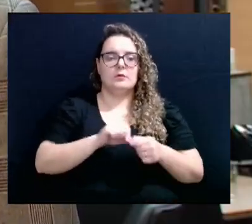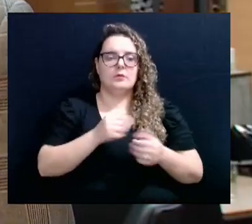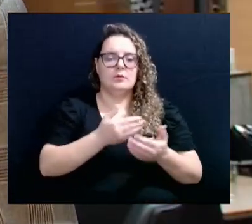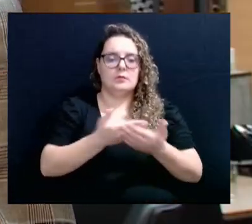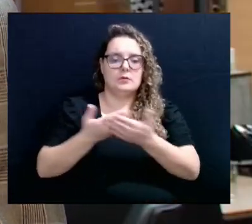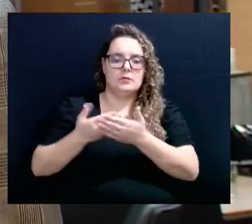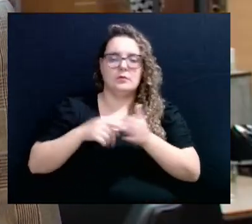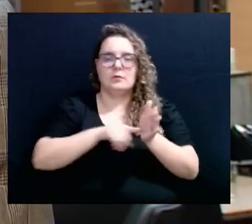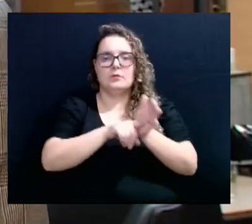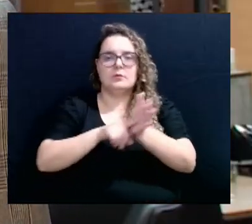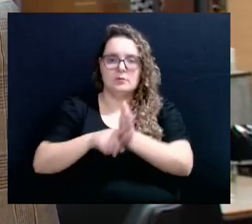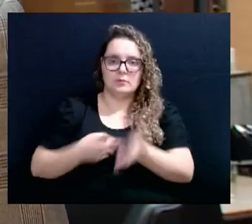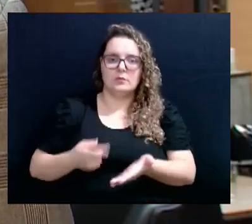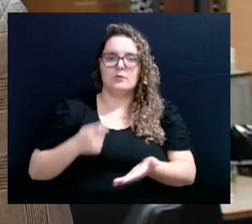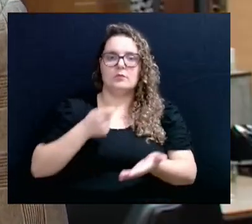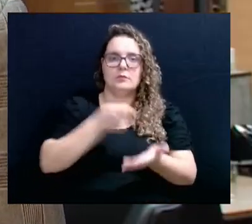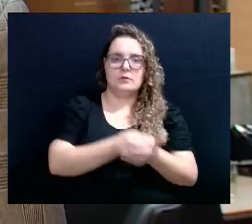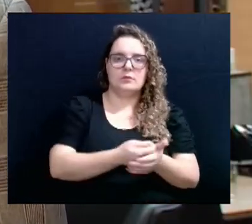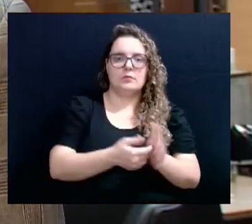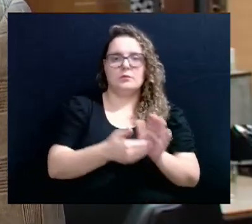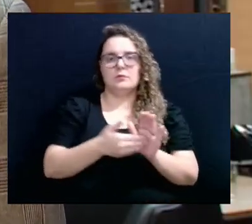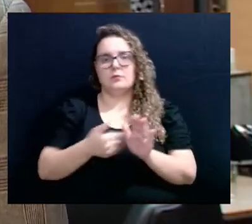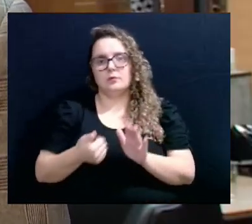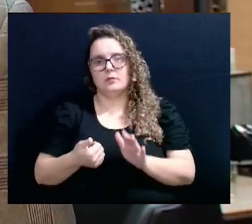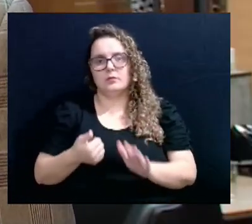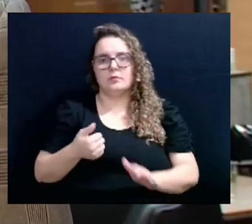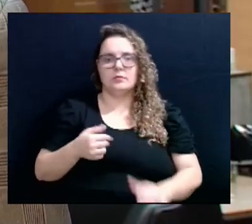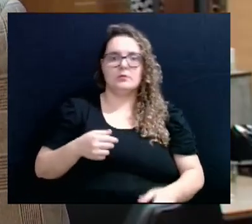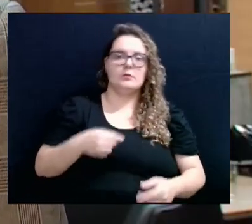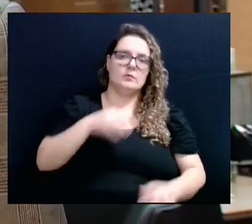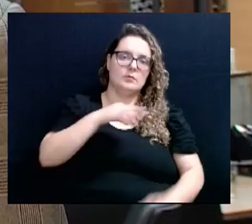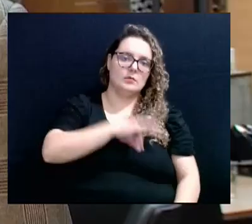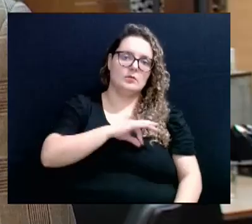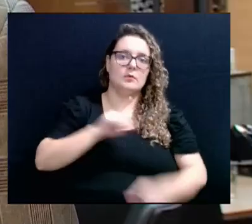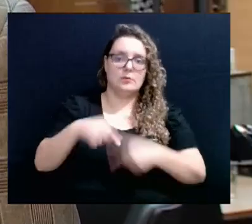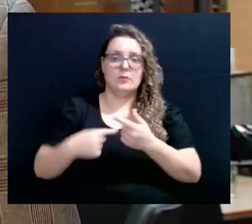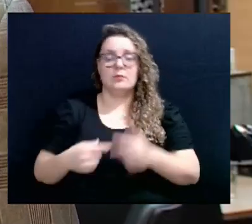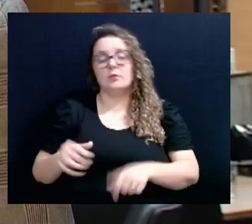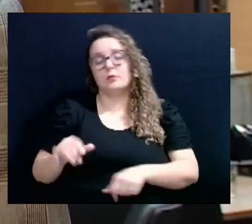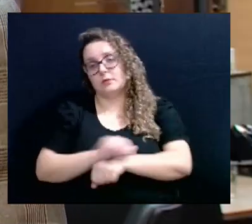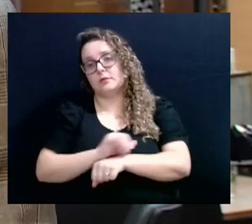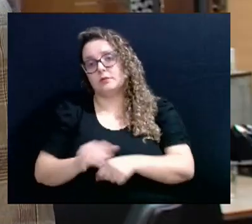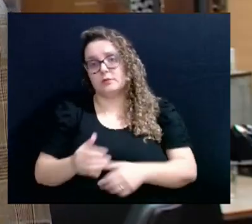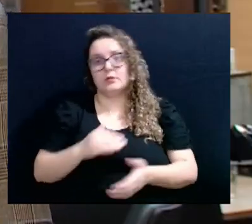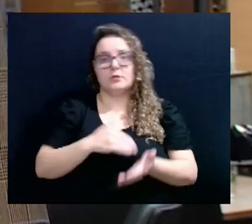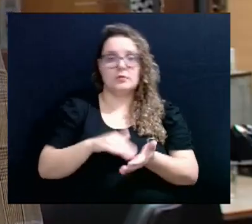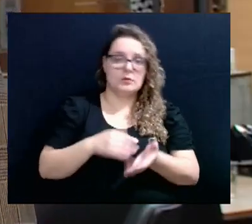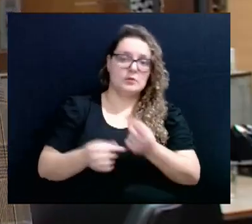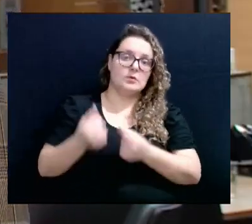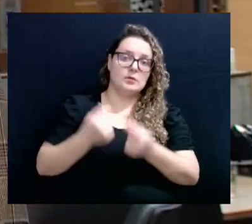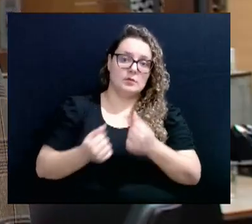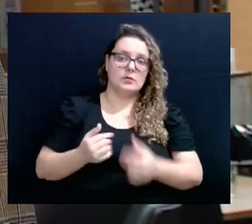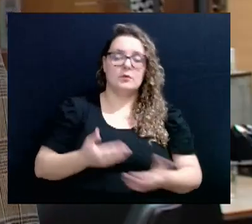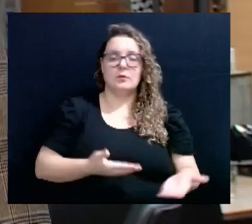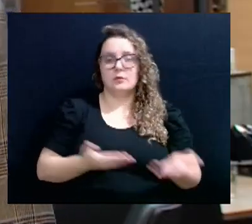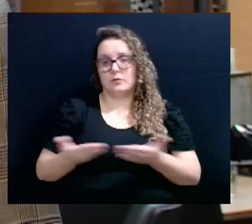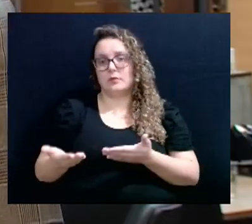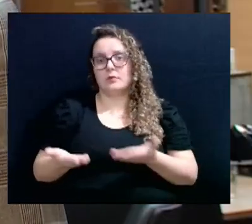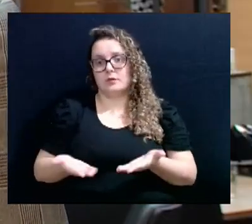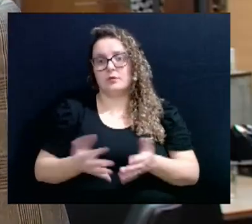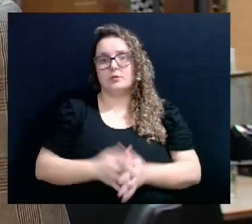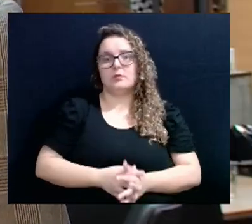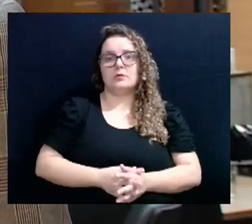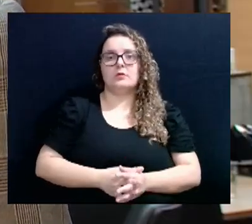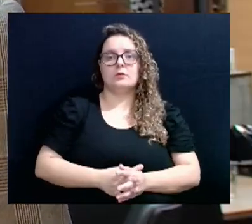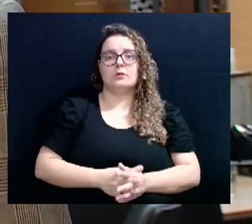pagando, descontando em folha, ou outra metodologia que o secretário de Finanças apresentasse dentro da